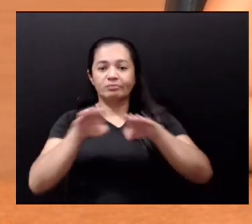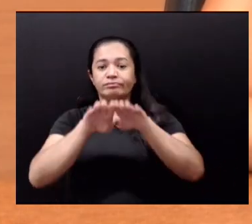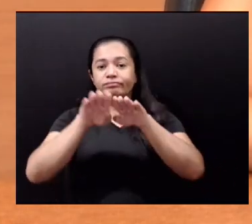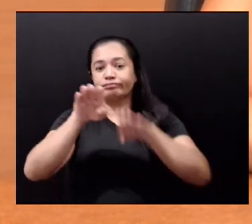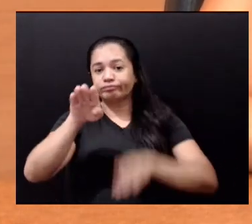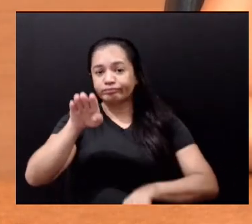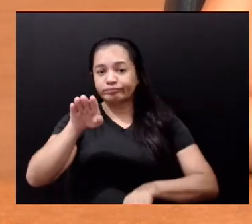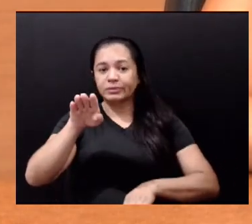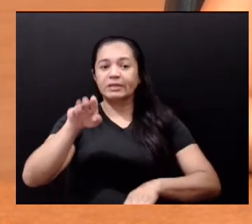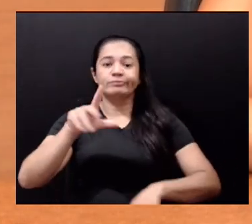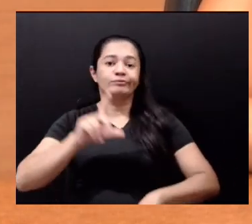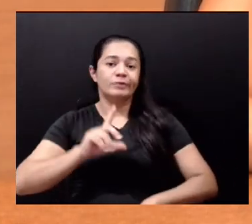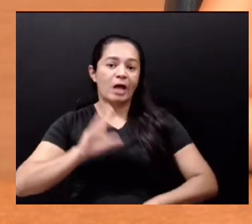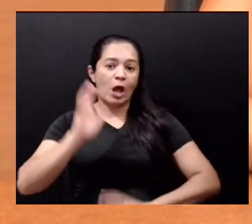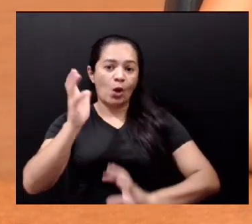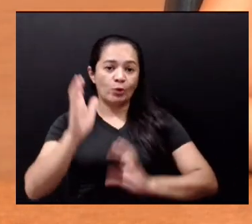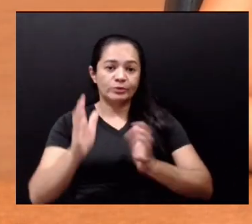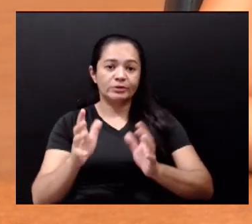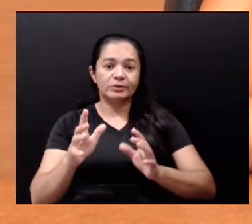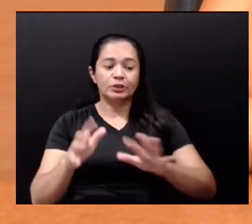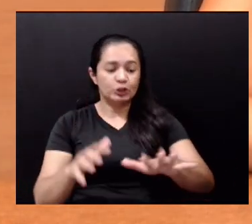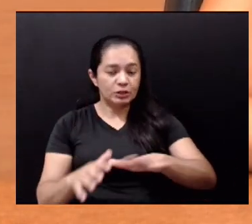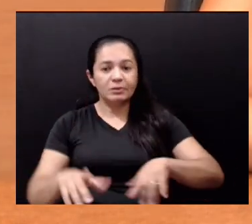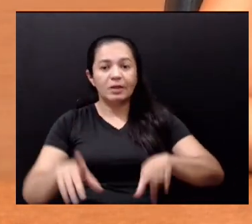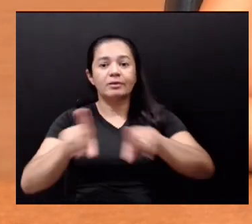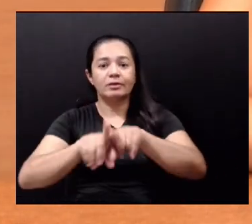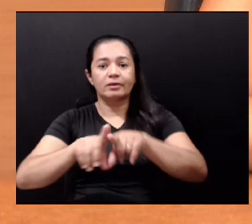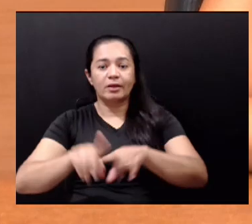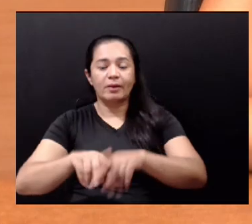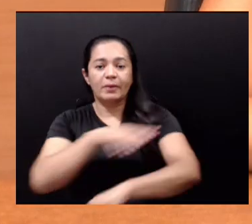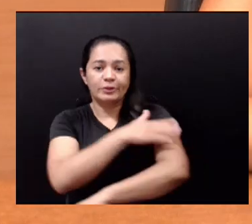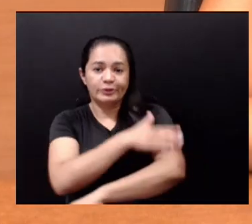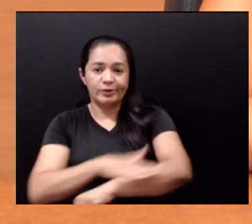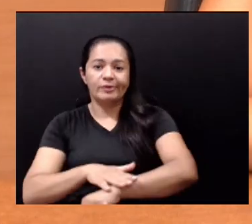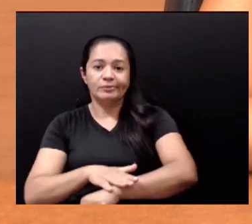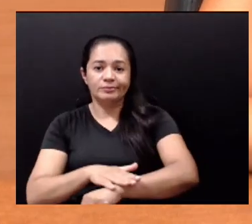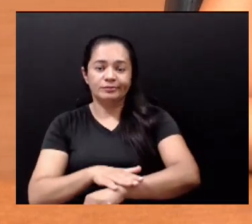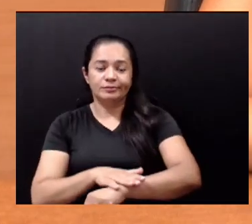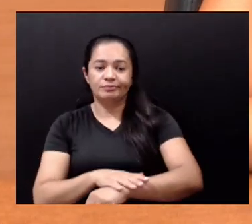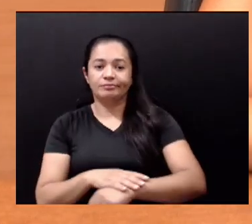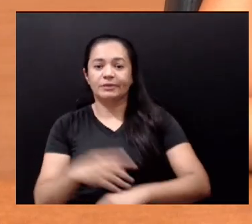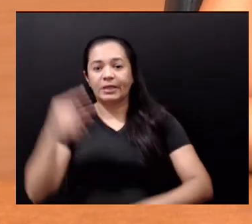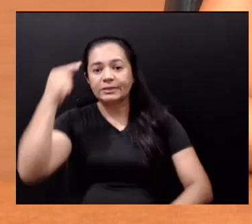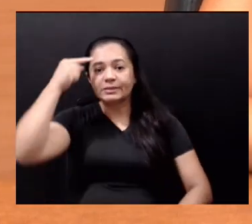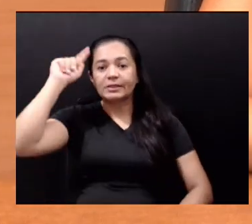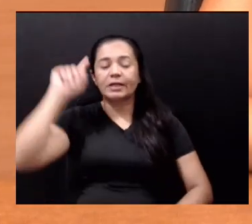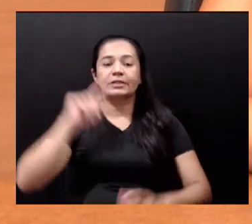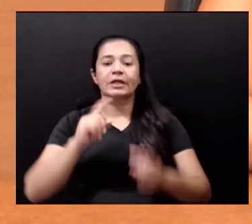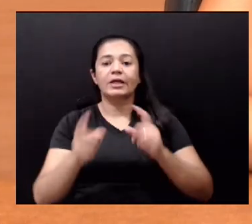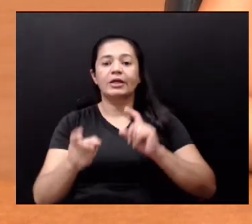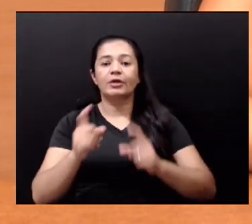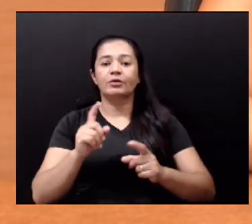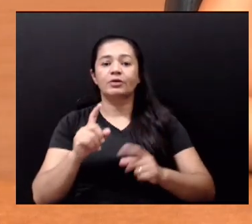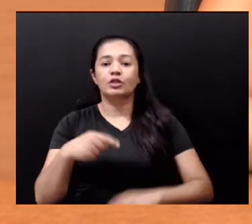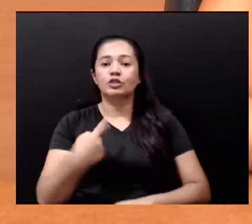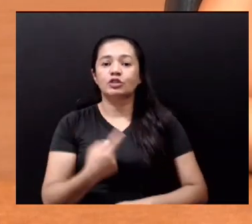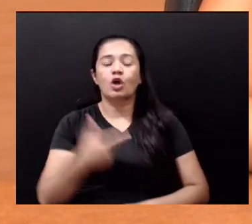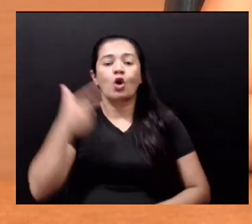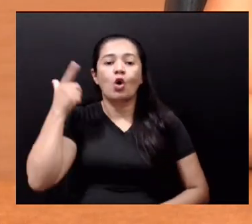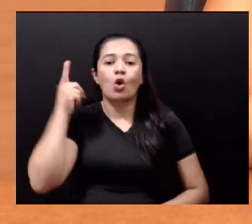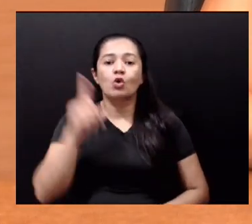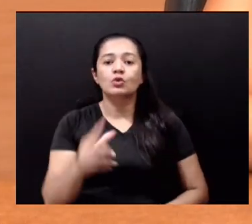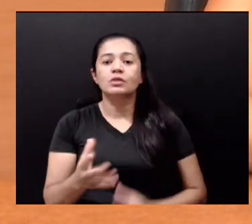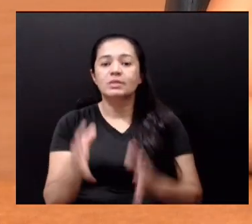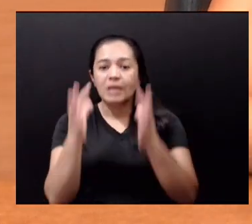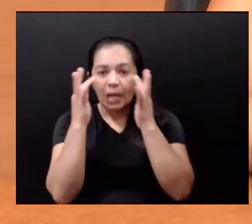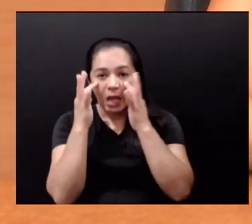e racial também. Então, a ideia dessa reunião é para que a gente possa ouvir, acumular, abrir essa